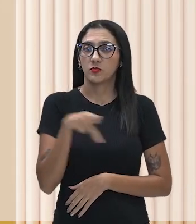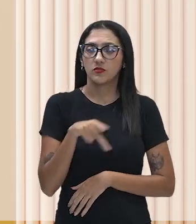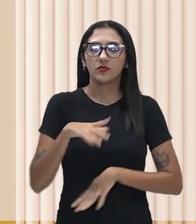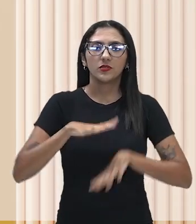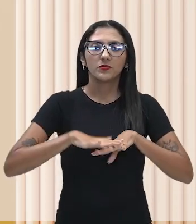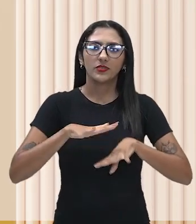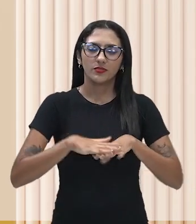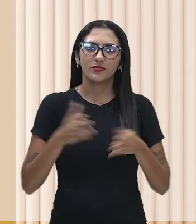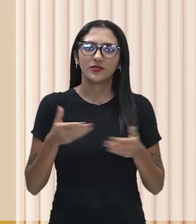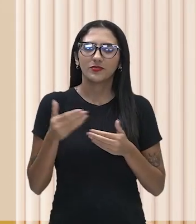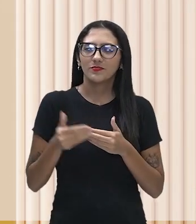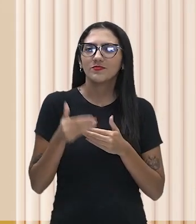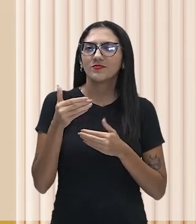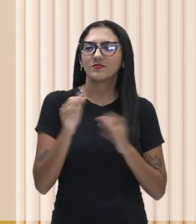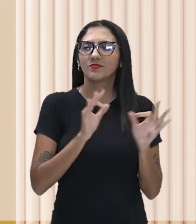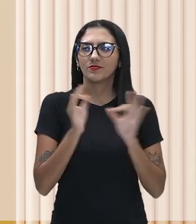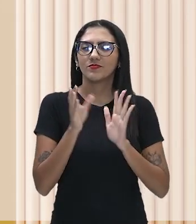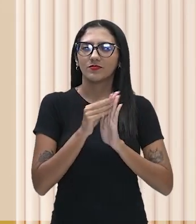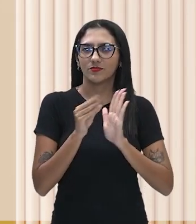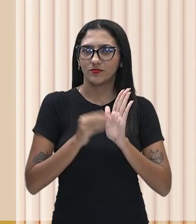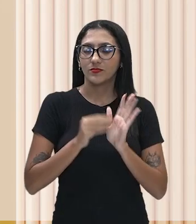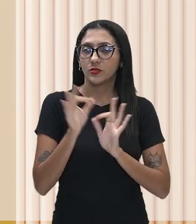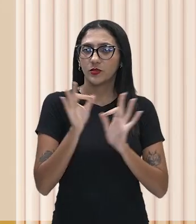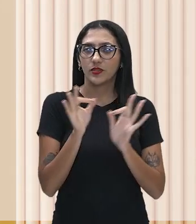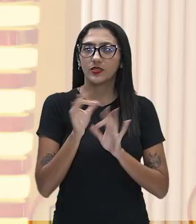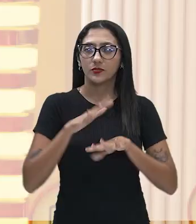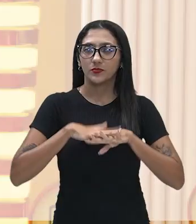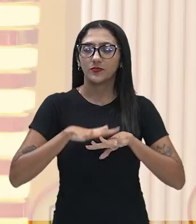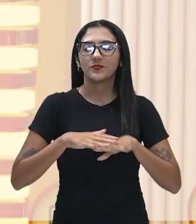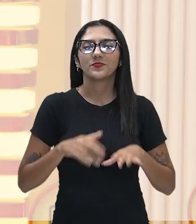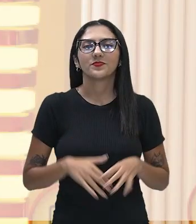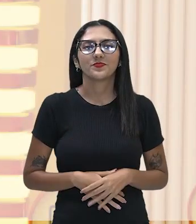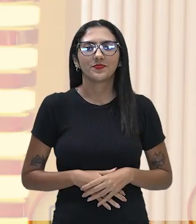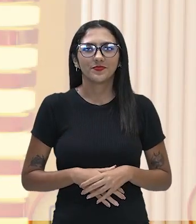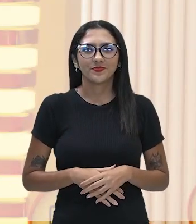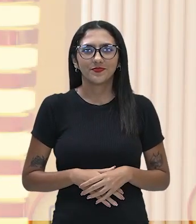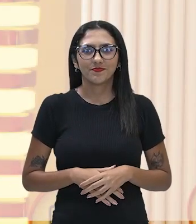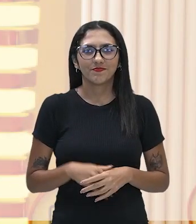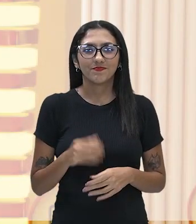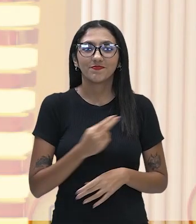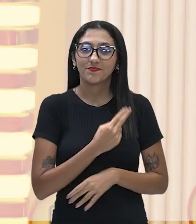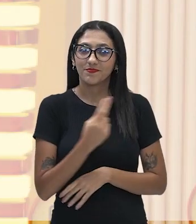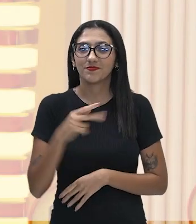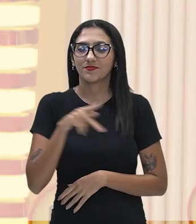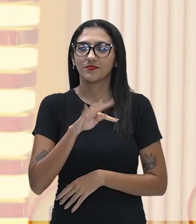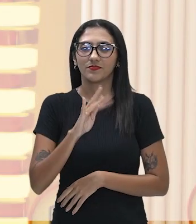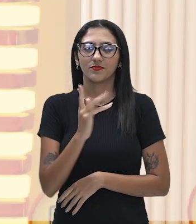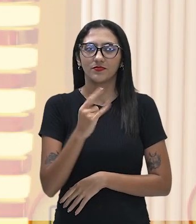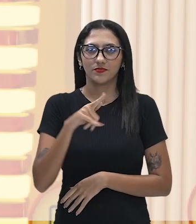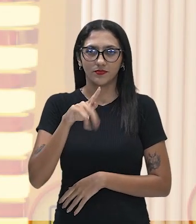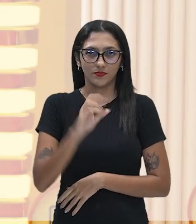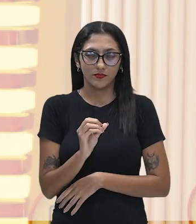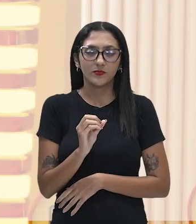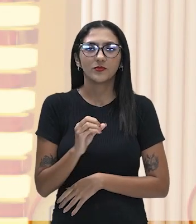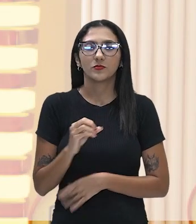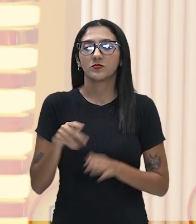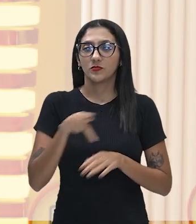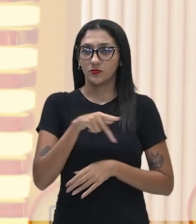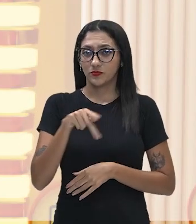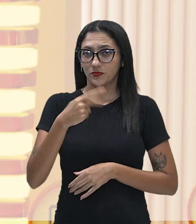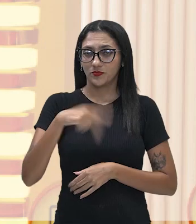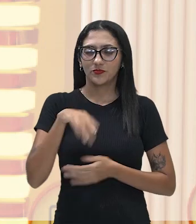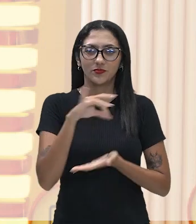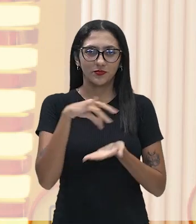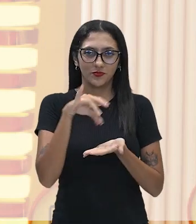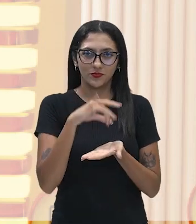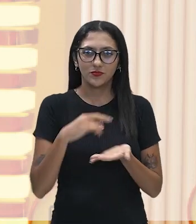para dar sequência ao nosso conteúdo de organização financeira. Sou o professor Thiago Silva, professor aqui do Centro de Mídias,